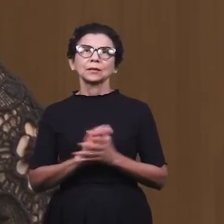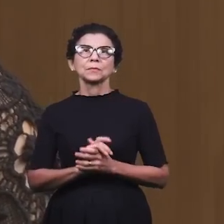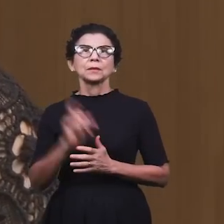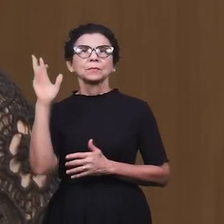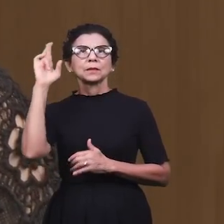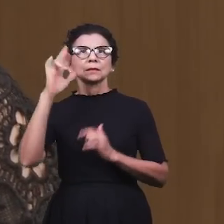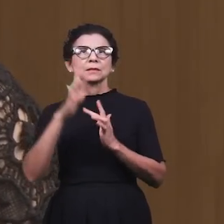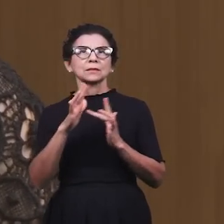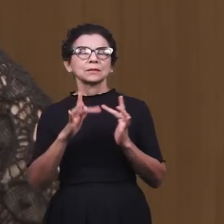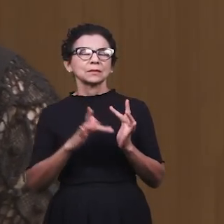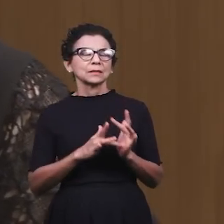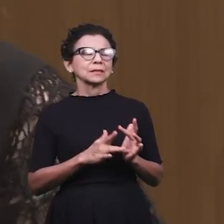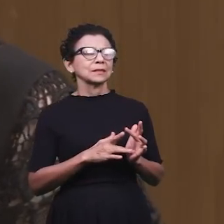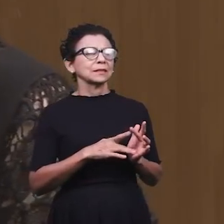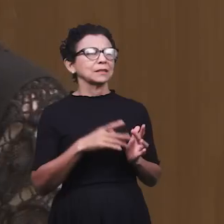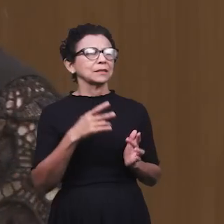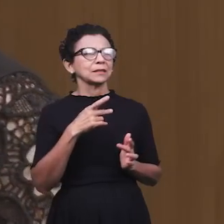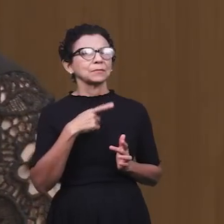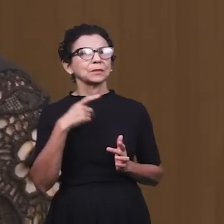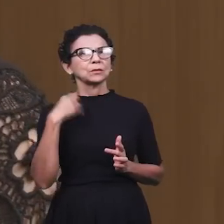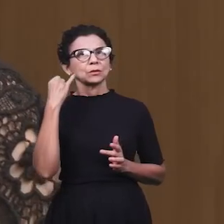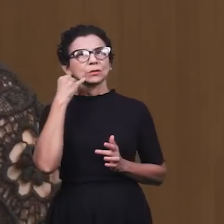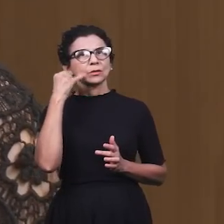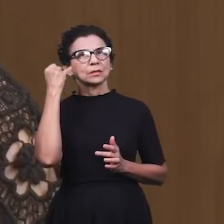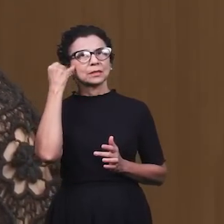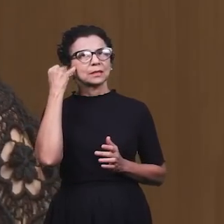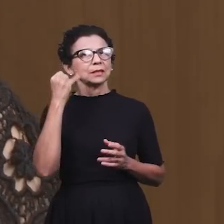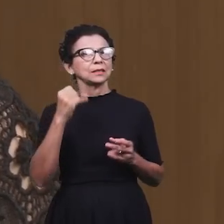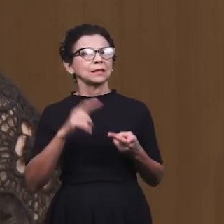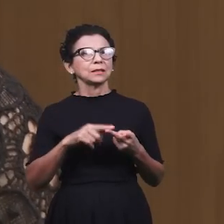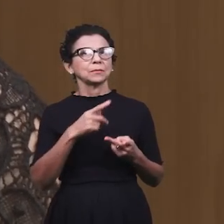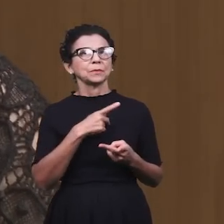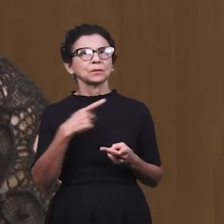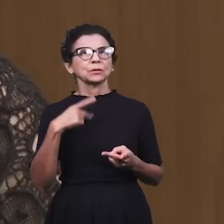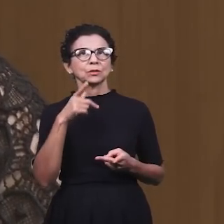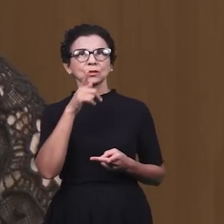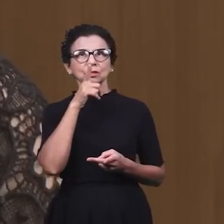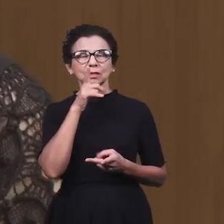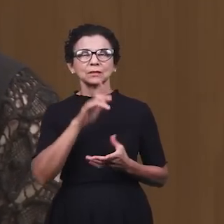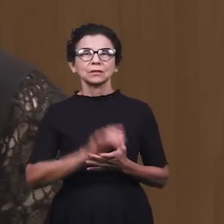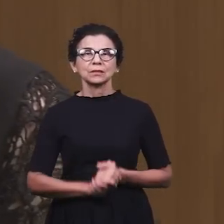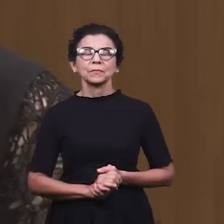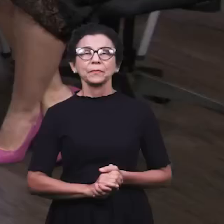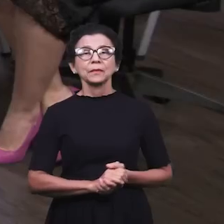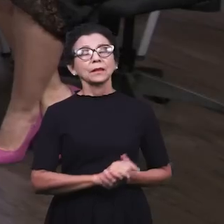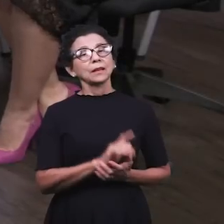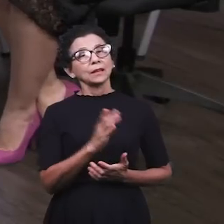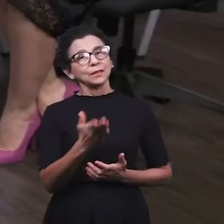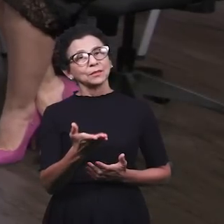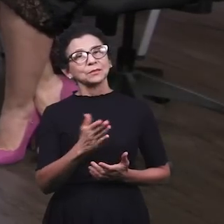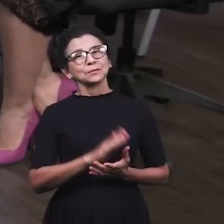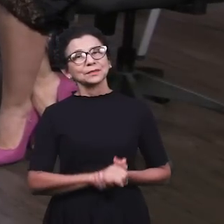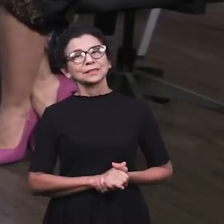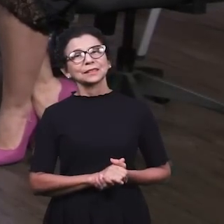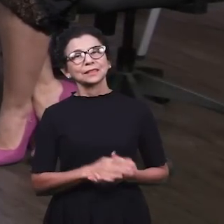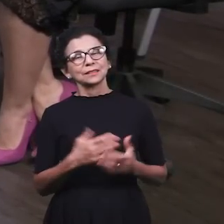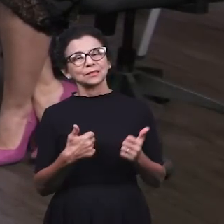Pai do Senhor, pastor Gilson, os jovens que estão aqui conosco, você também que nos assiste, é uma